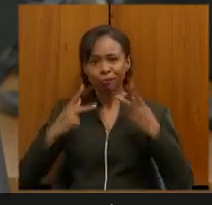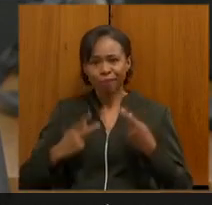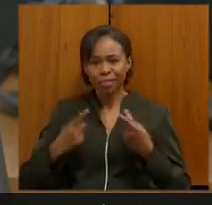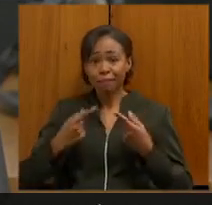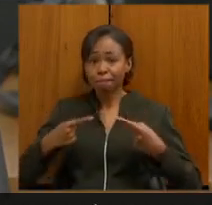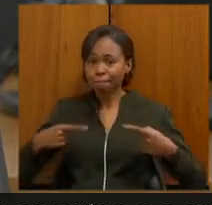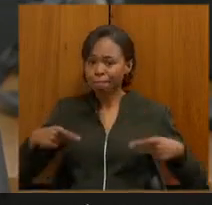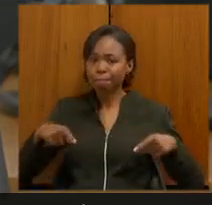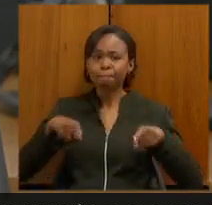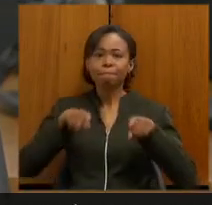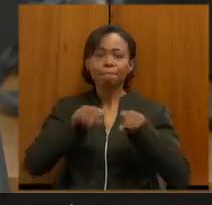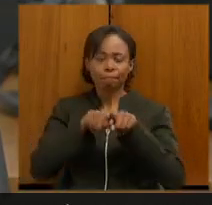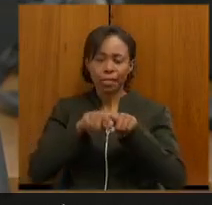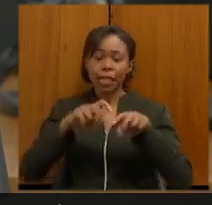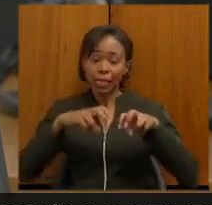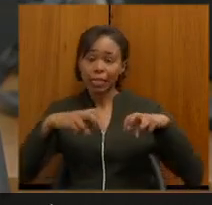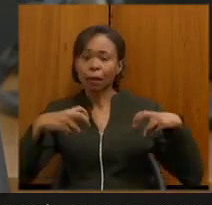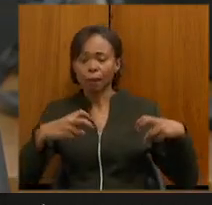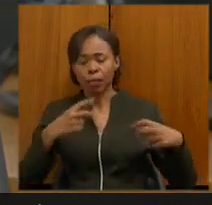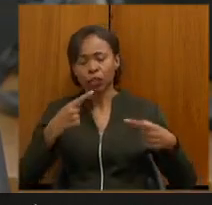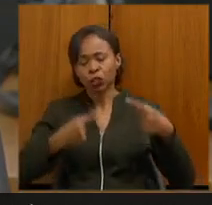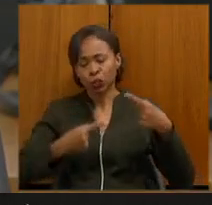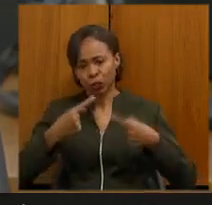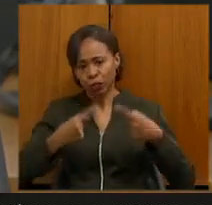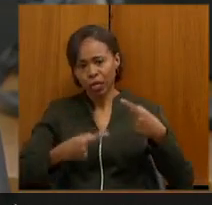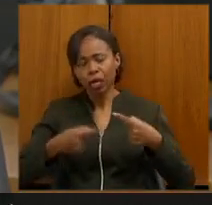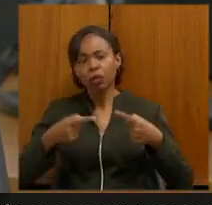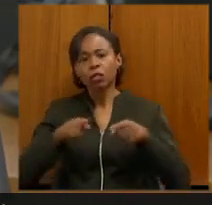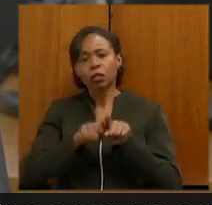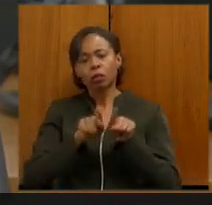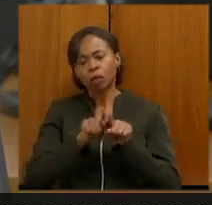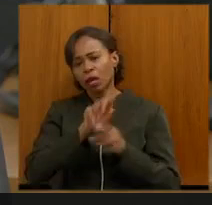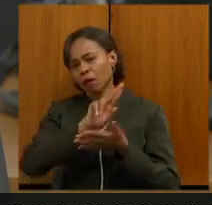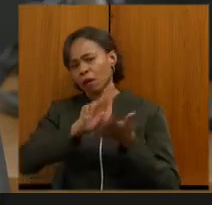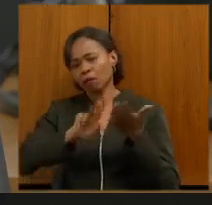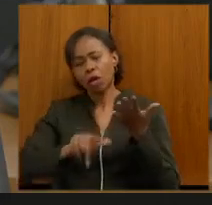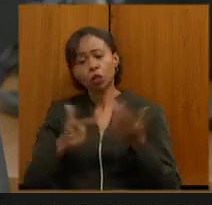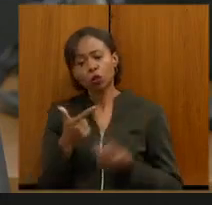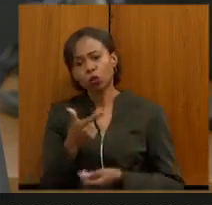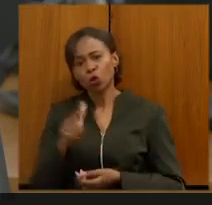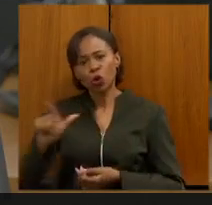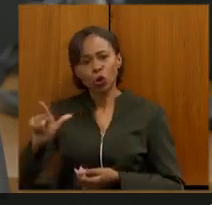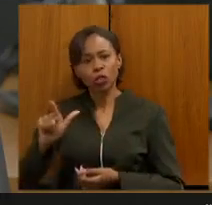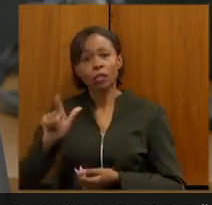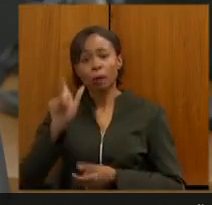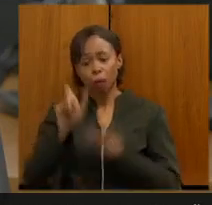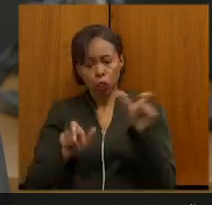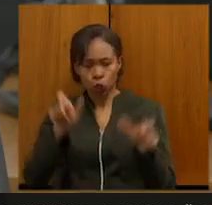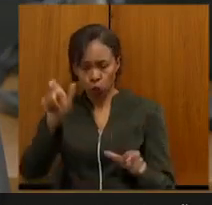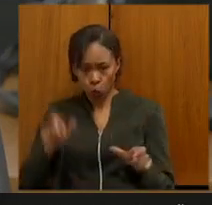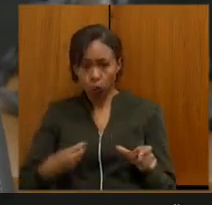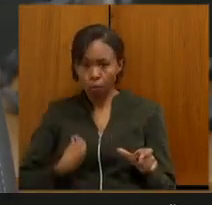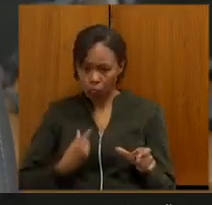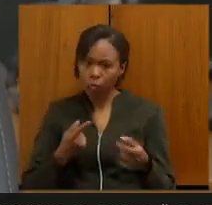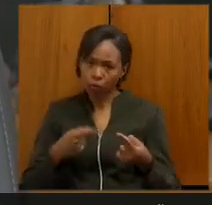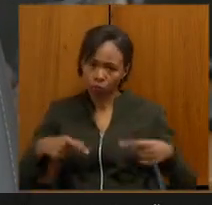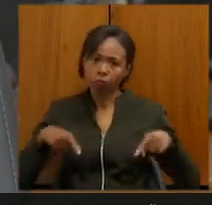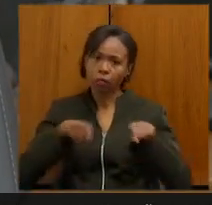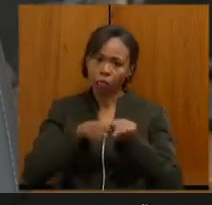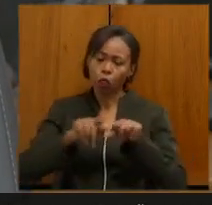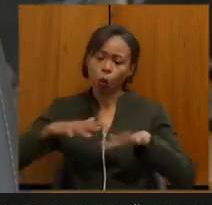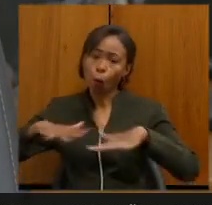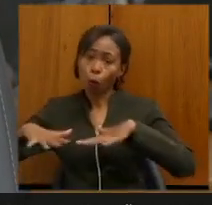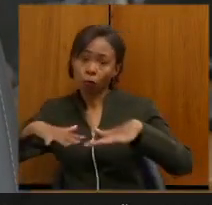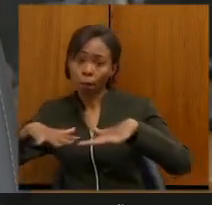parceira da mesa de diálogo assim como vários outros e outras parceiras aqui presentes né os